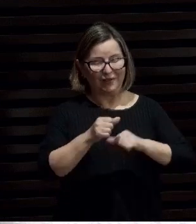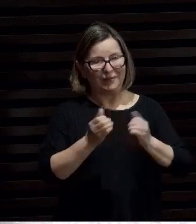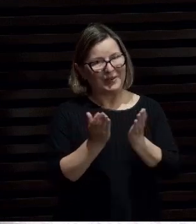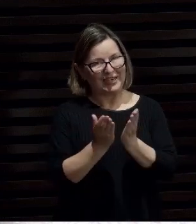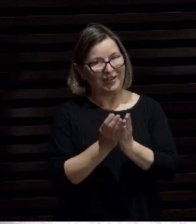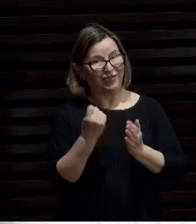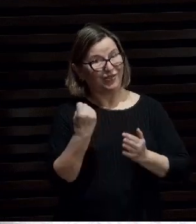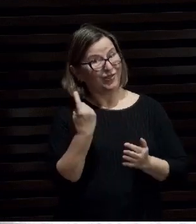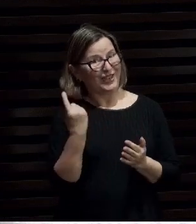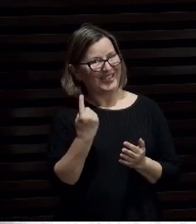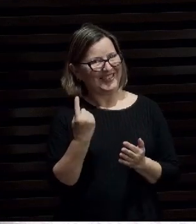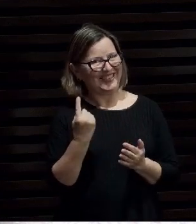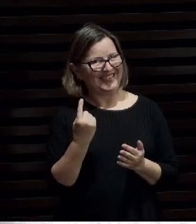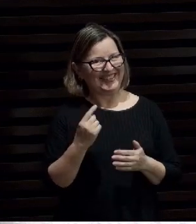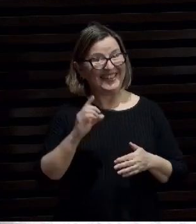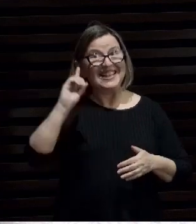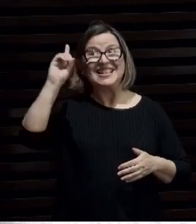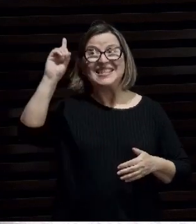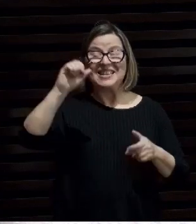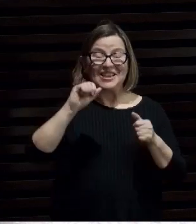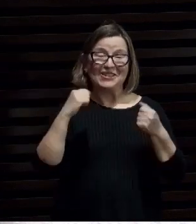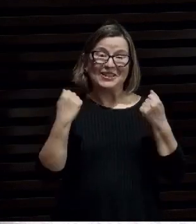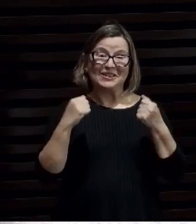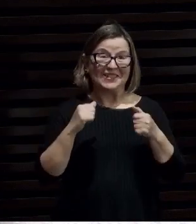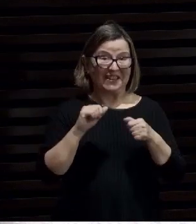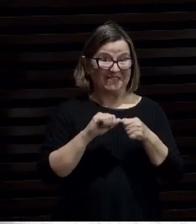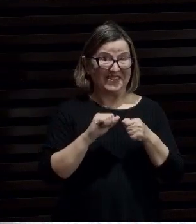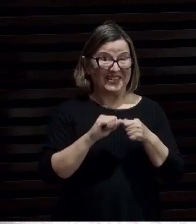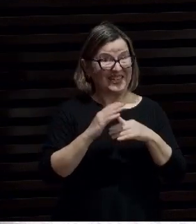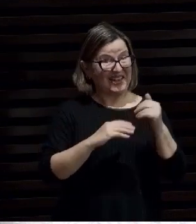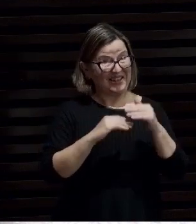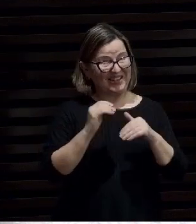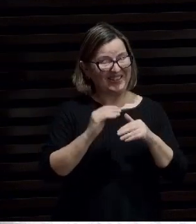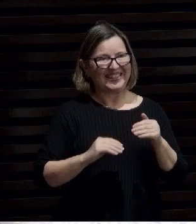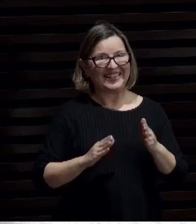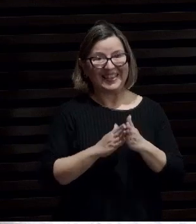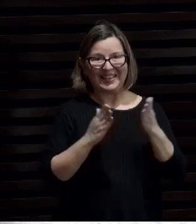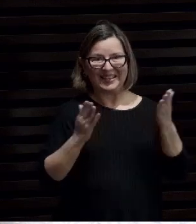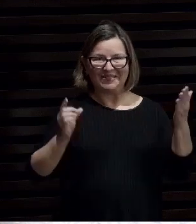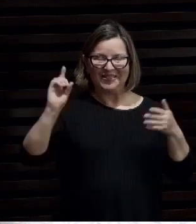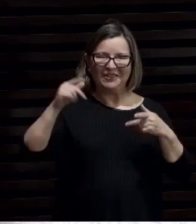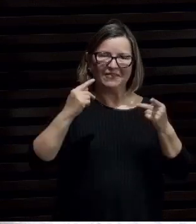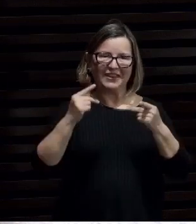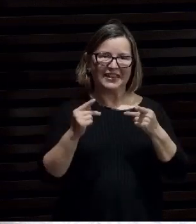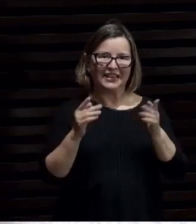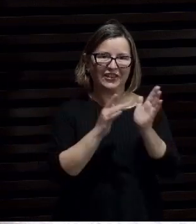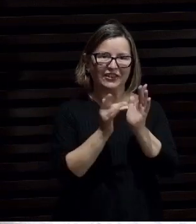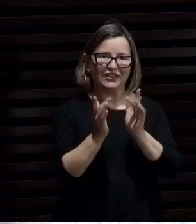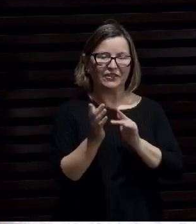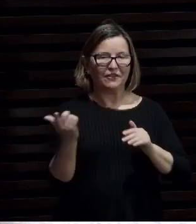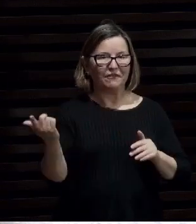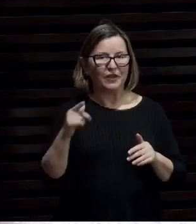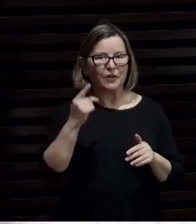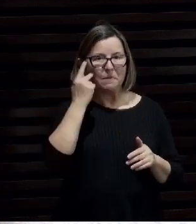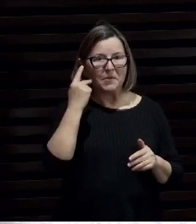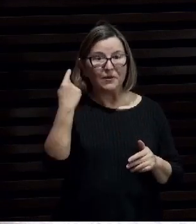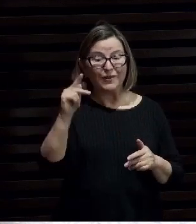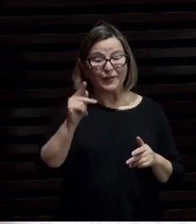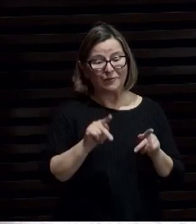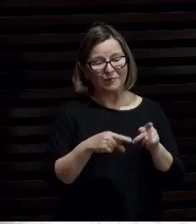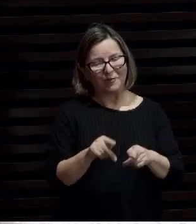Deus é quem precisa fazer isso. A Bíblia diz que Jesus veio para o que era seus, os seus não o